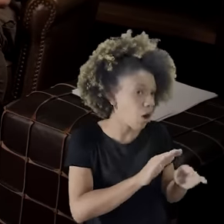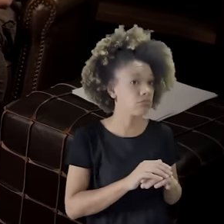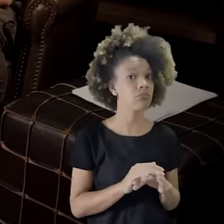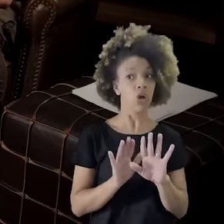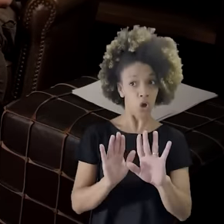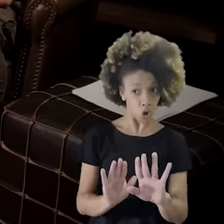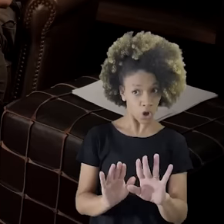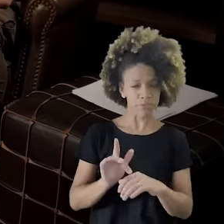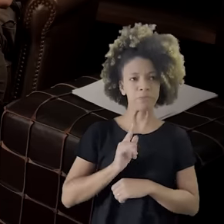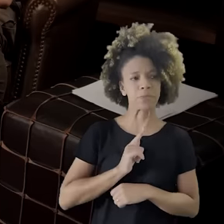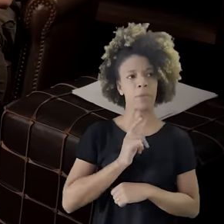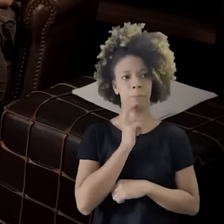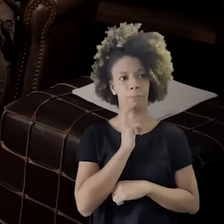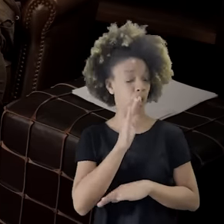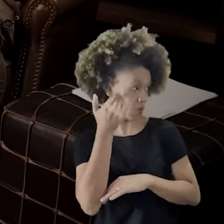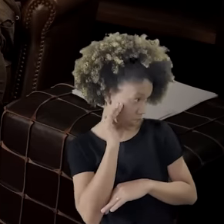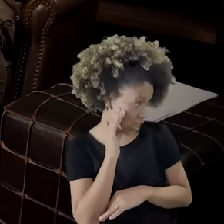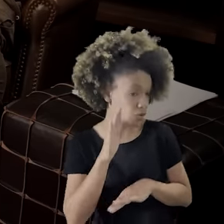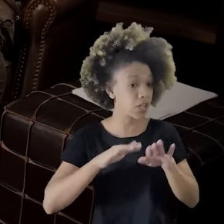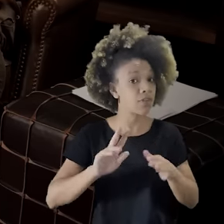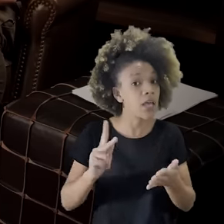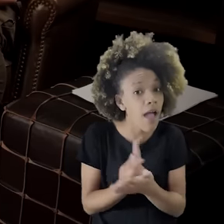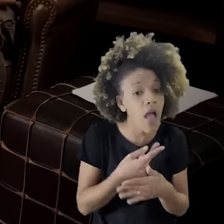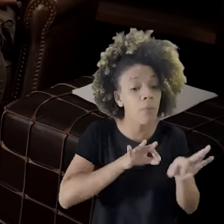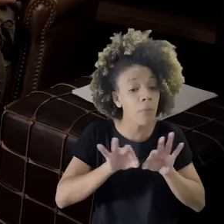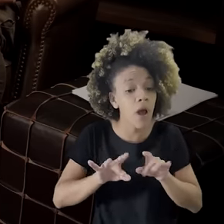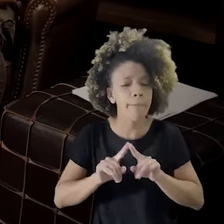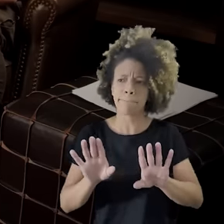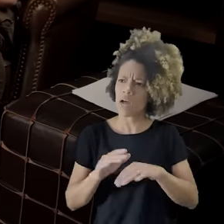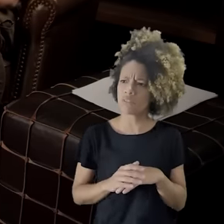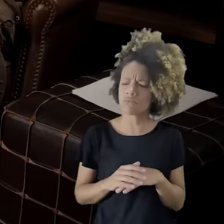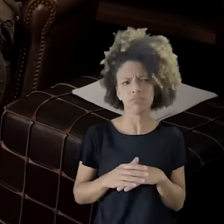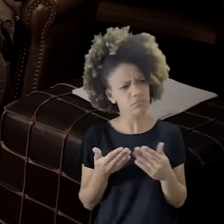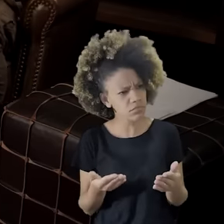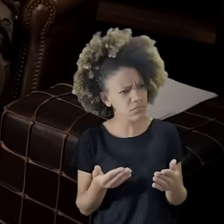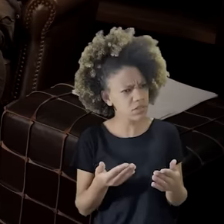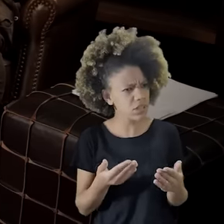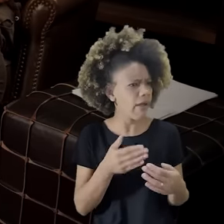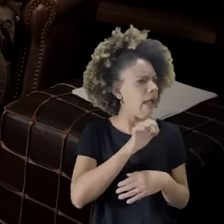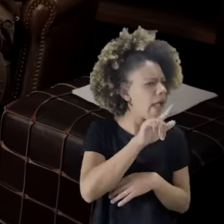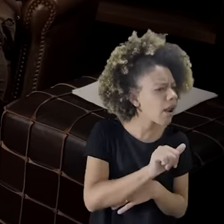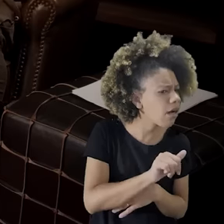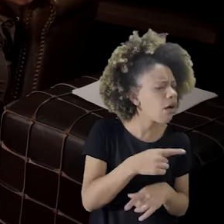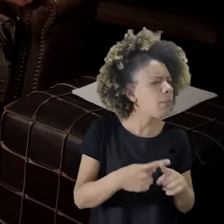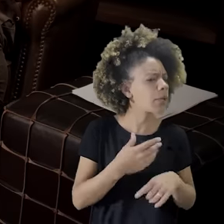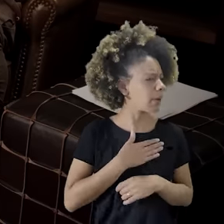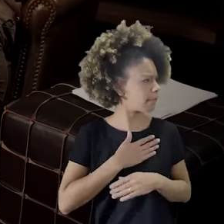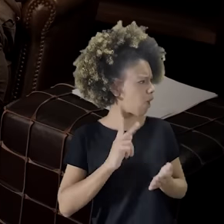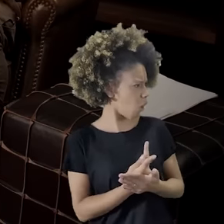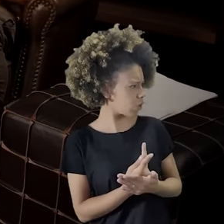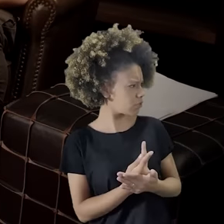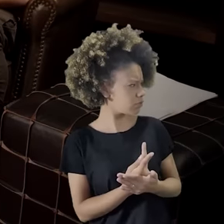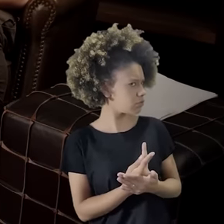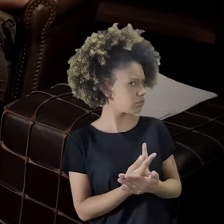cara é eu entendo que você às vezes erra meu pronome e tal cara mas tenta me chamar de ela porque cara para mim é ruim